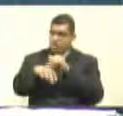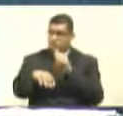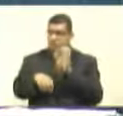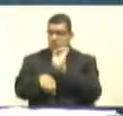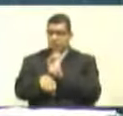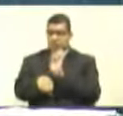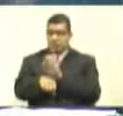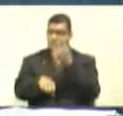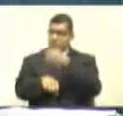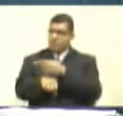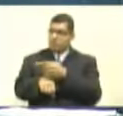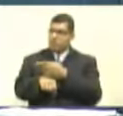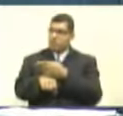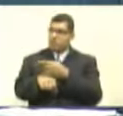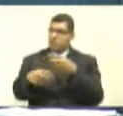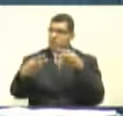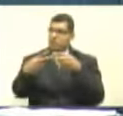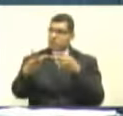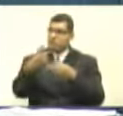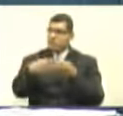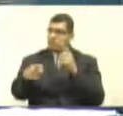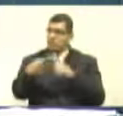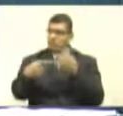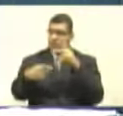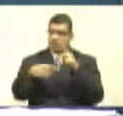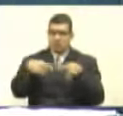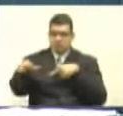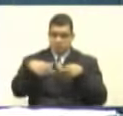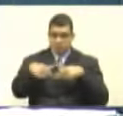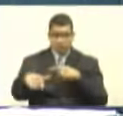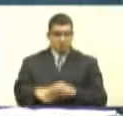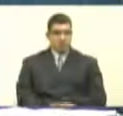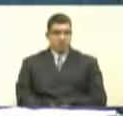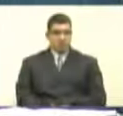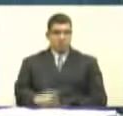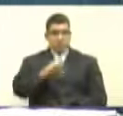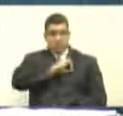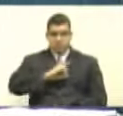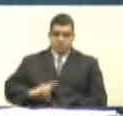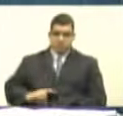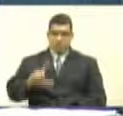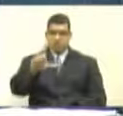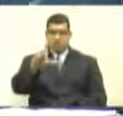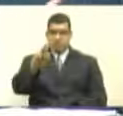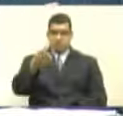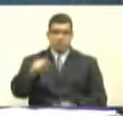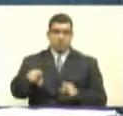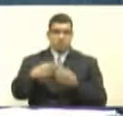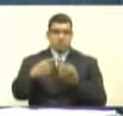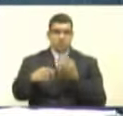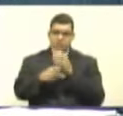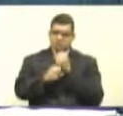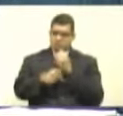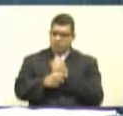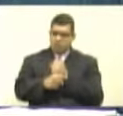Estado ali de quando a ação foi ajuizada só contra a Amazonprev, deputado Luiz Castro. Mas o tribunal